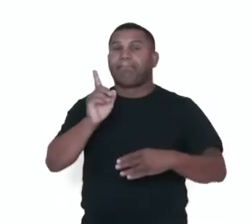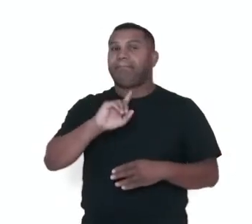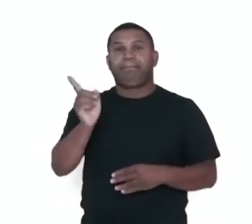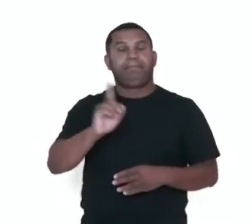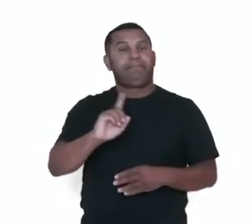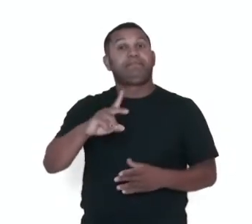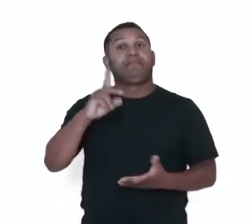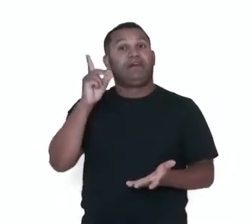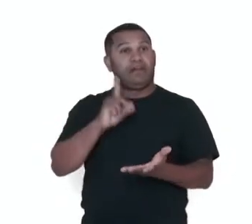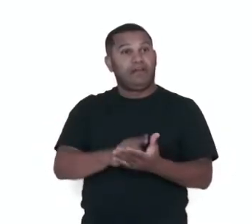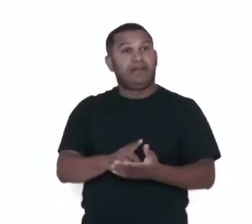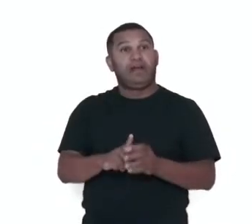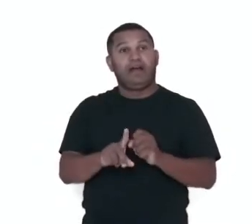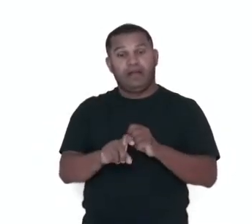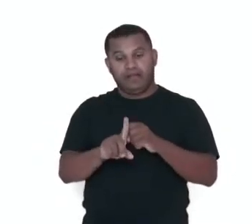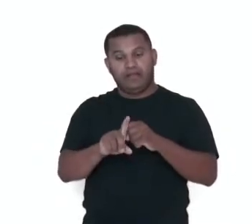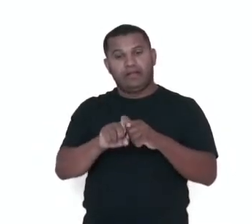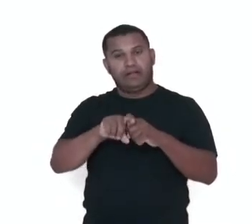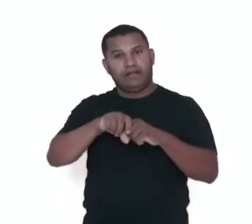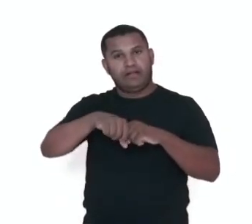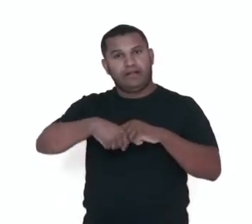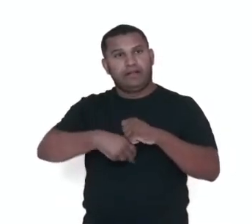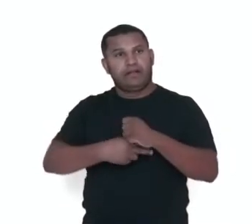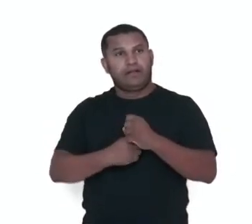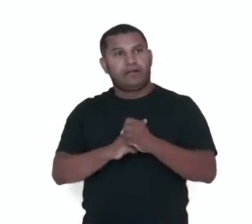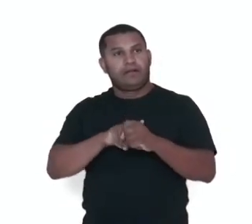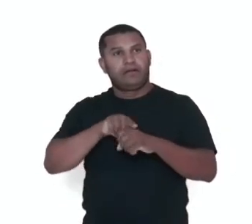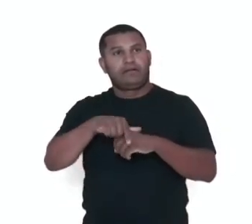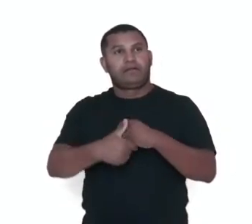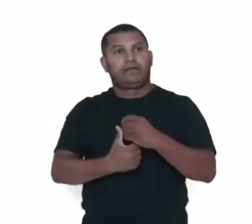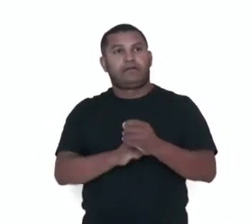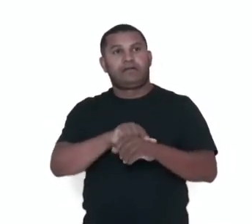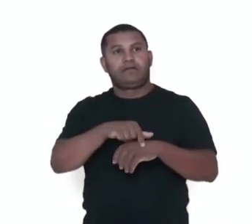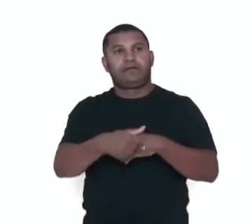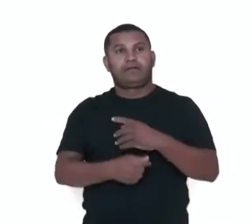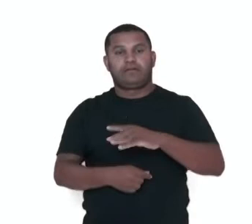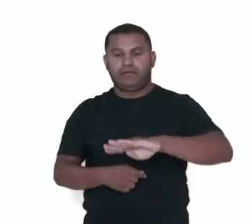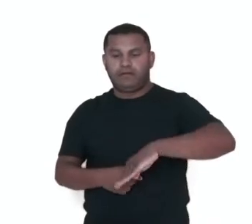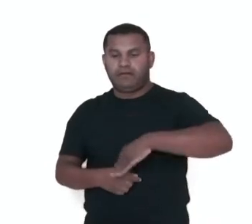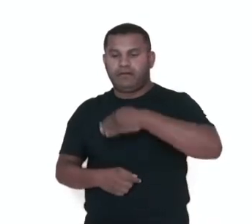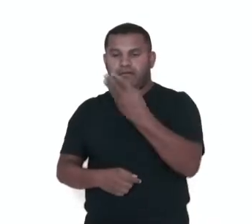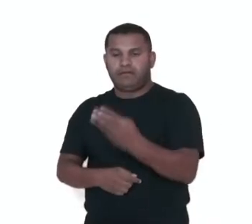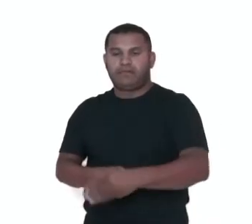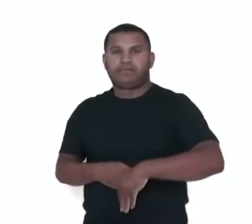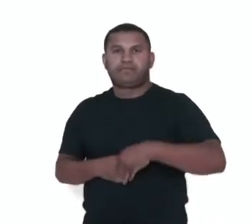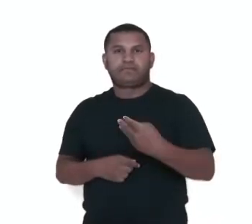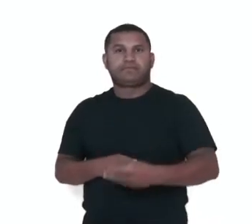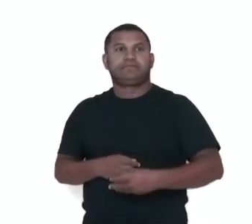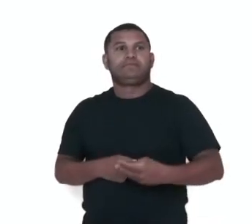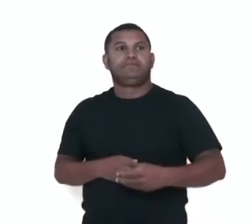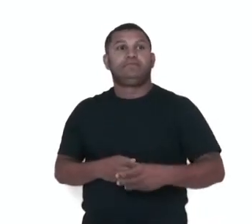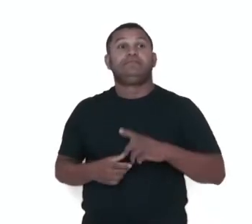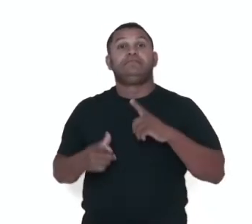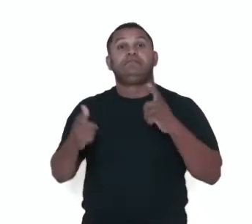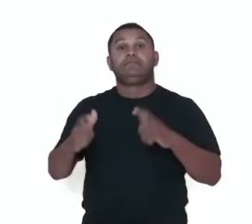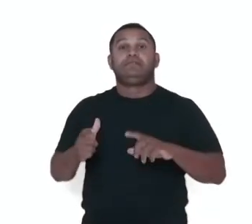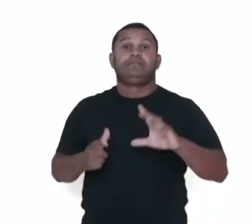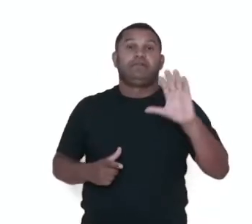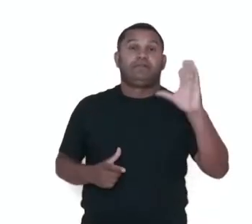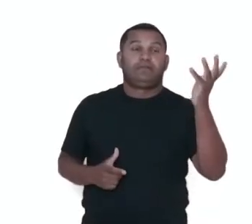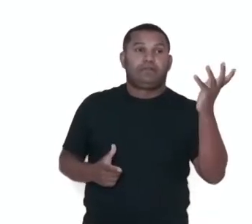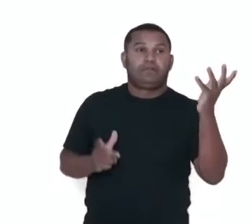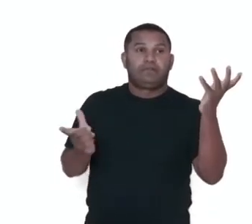não, né? Isso aqui é um platelminto, então, que a pessoa está ali provavelmente, né? Uma situação que